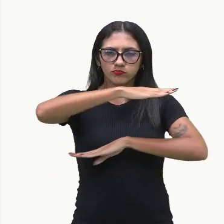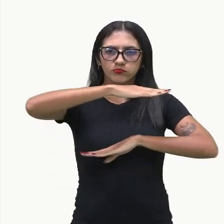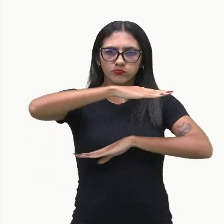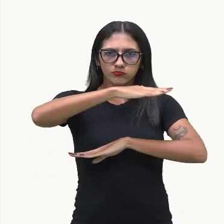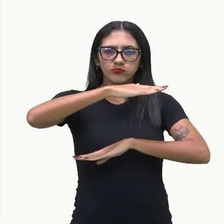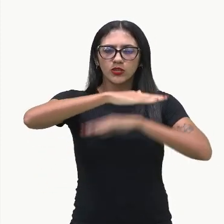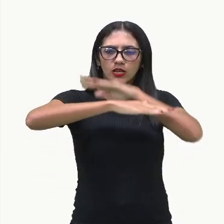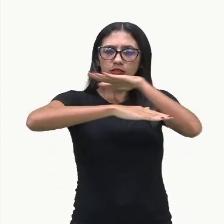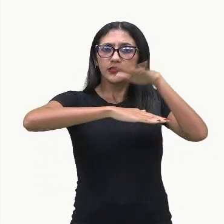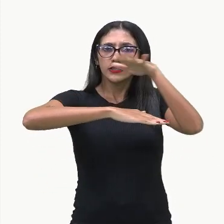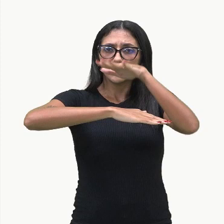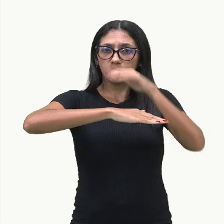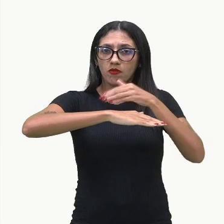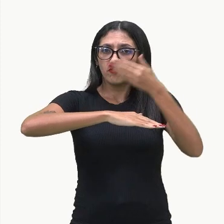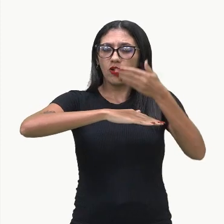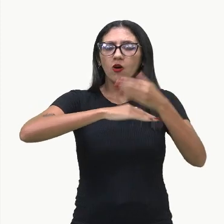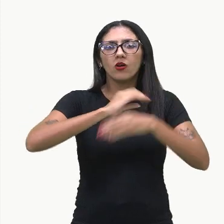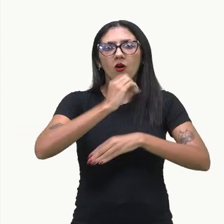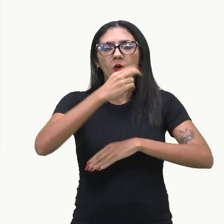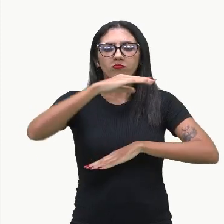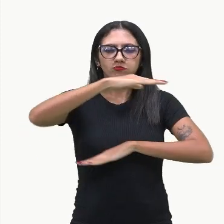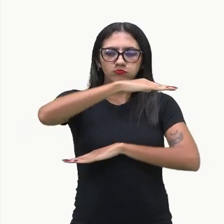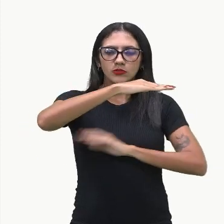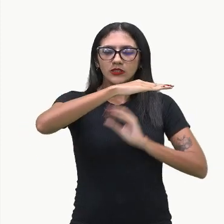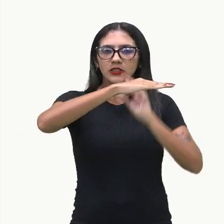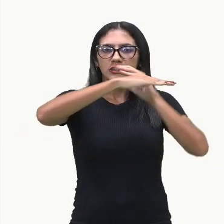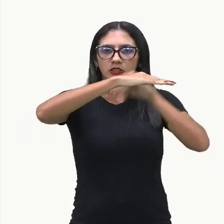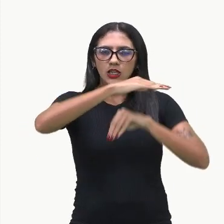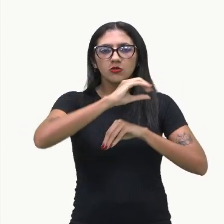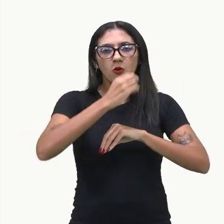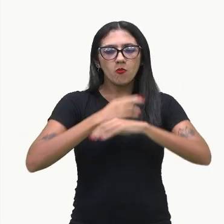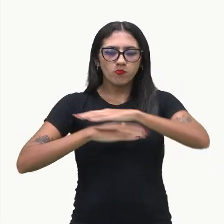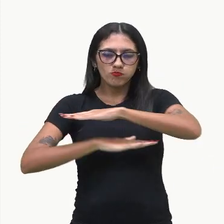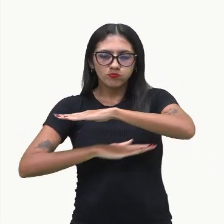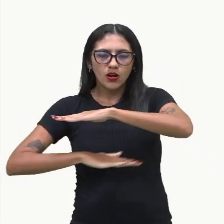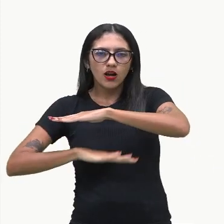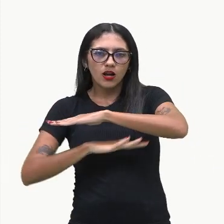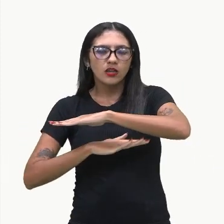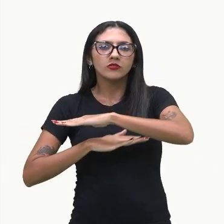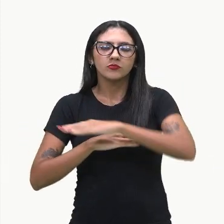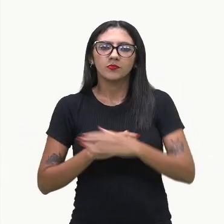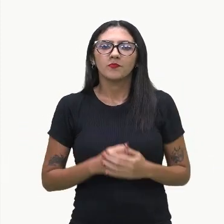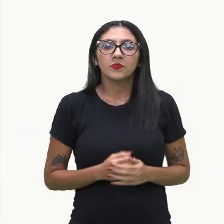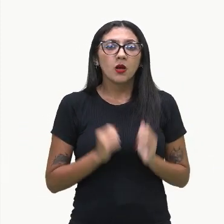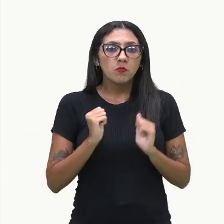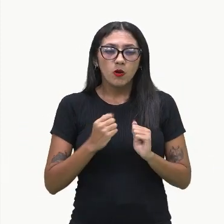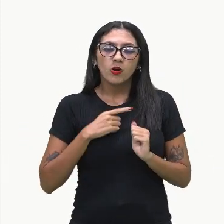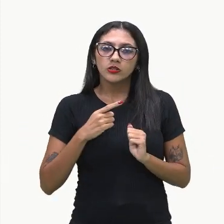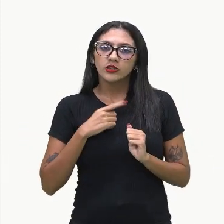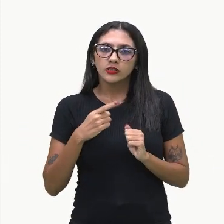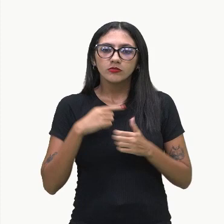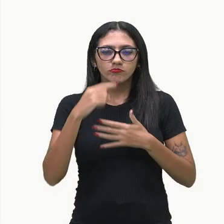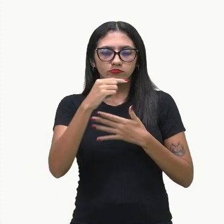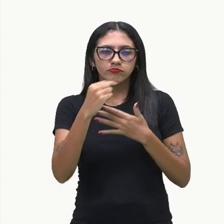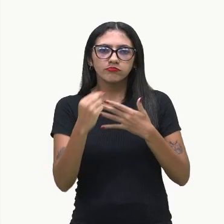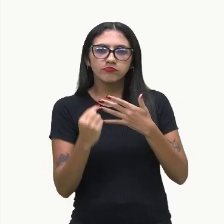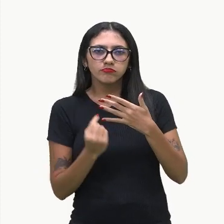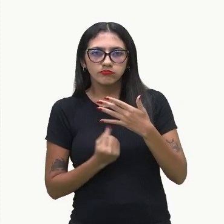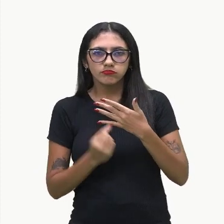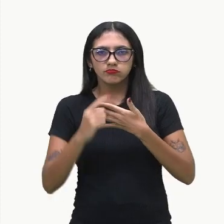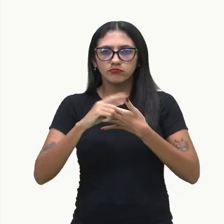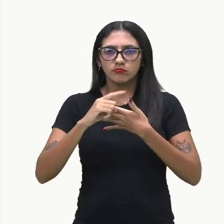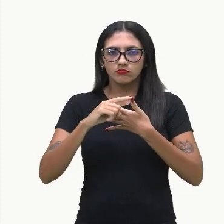localiza, lado da transversal que ele se localiza, eles podem ser classificados aí em pares, como